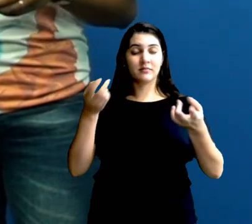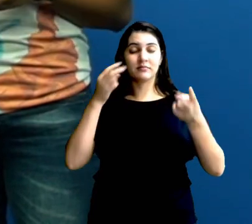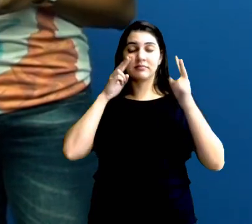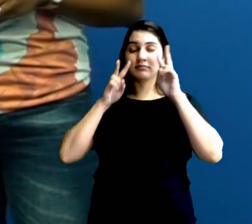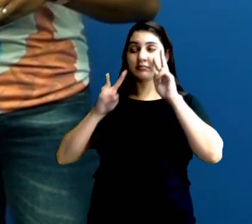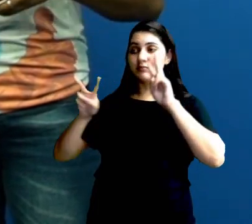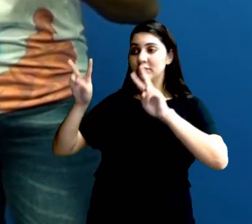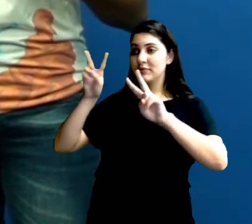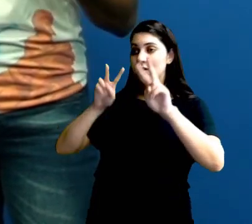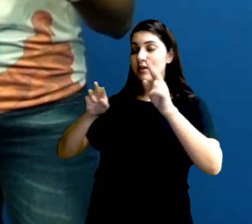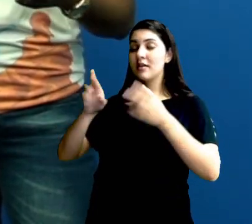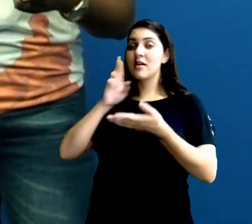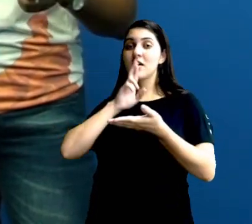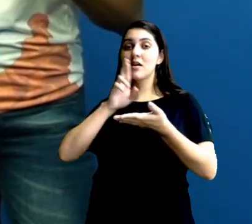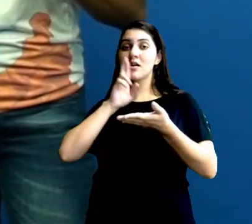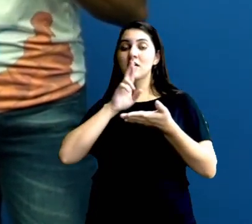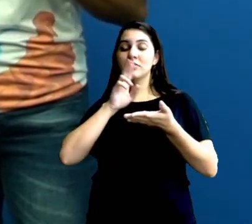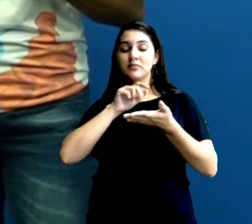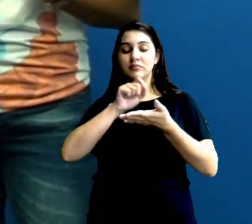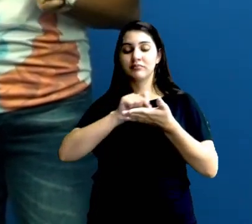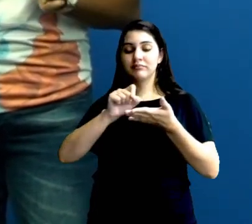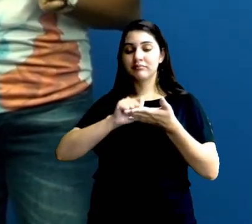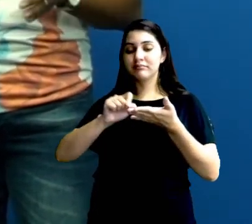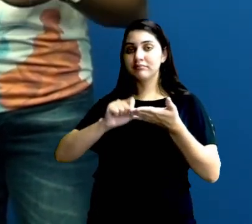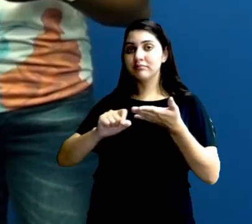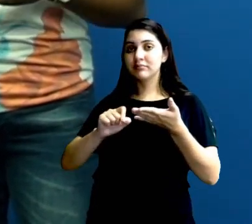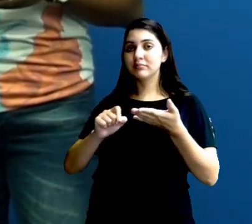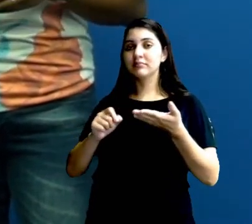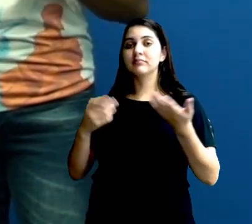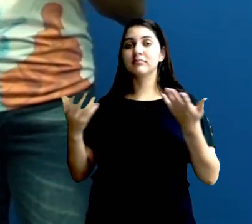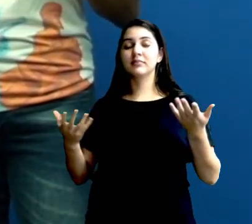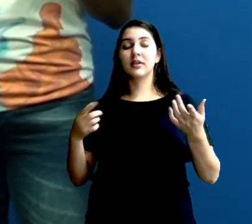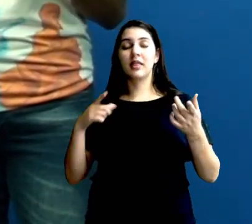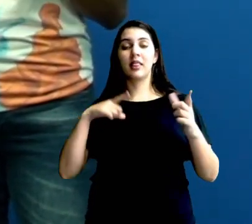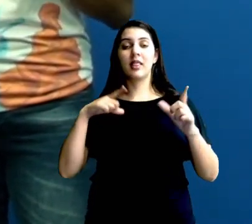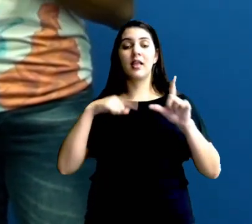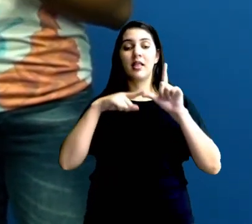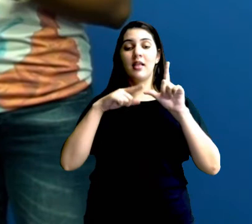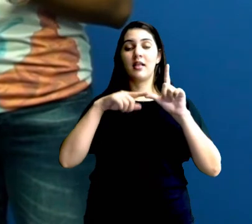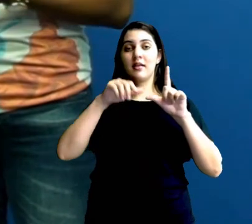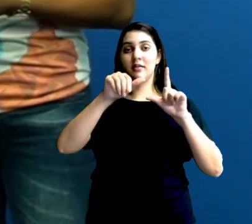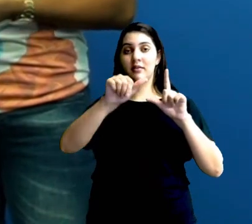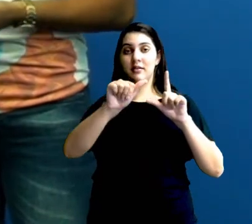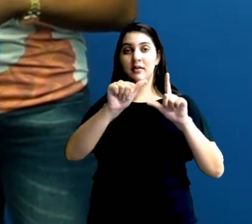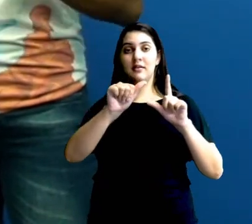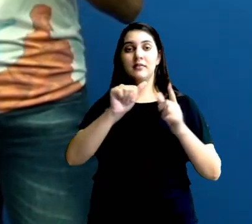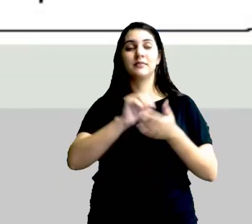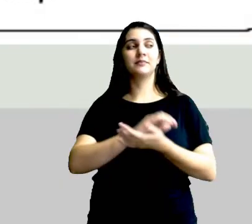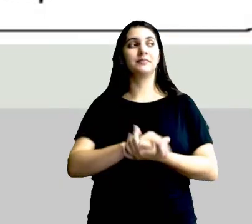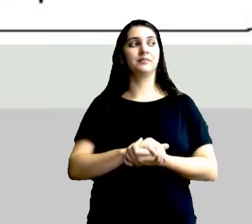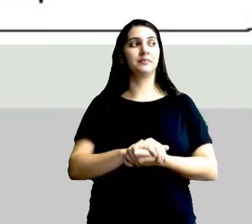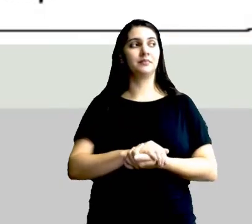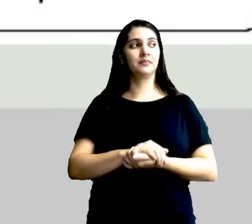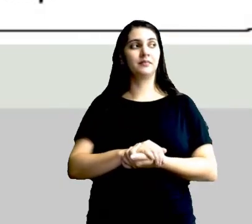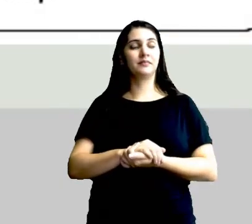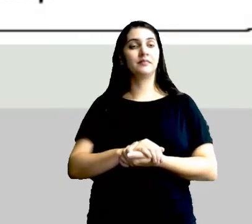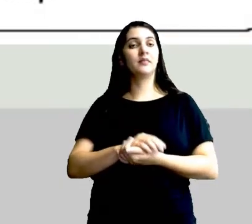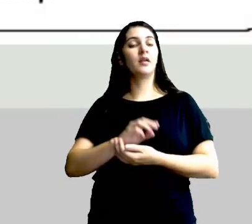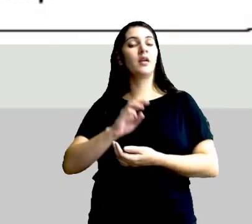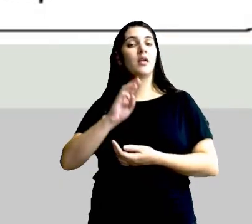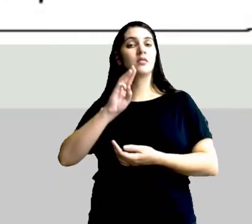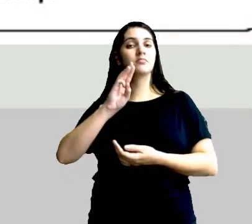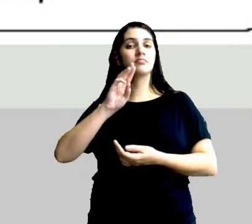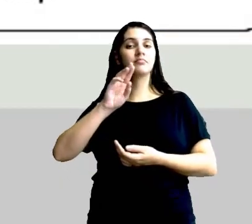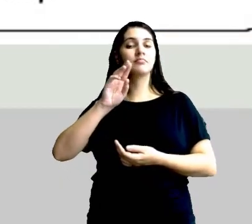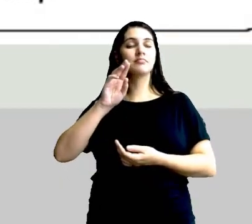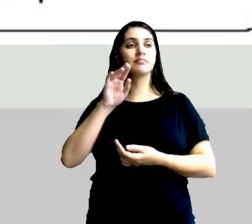tá? Observarem e responder. Observa. Nós temos aí na letra A, who is Jane? Who is quer dizer quem